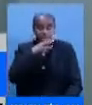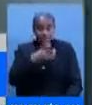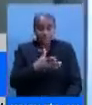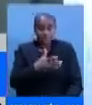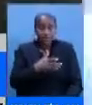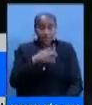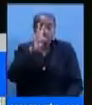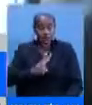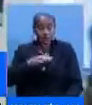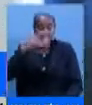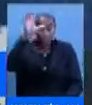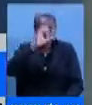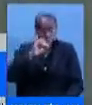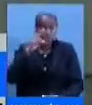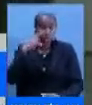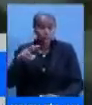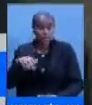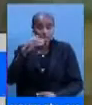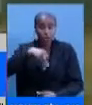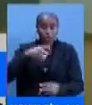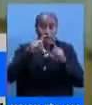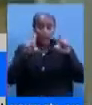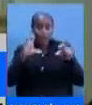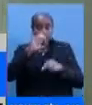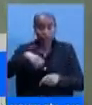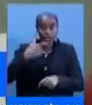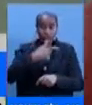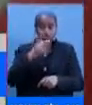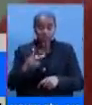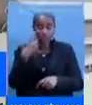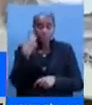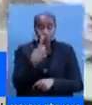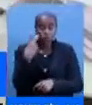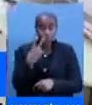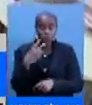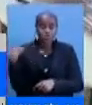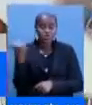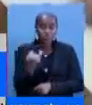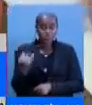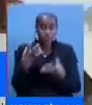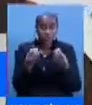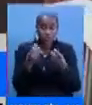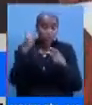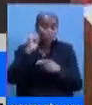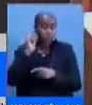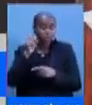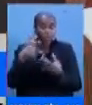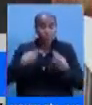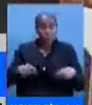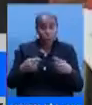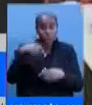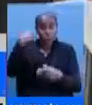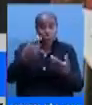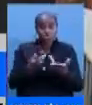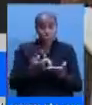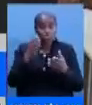Vice-Primeiro-Ministro visita a Pró-Empresa e a Cabo Verde Trade Invest, duas instituições muito importantes no processo de promoção do investimento e